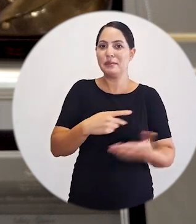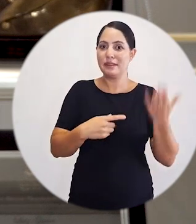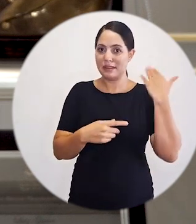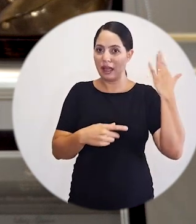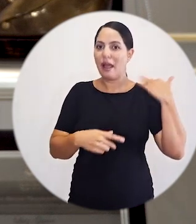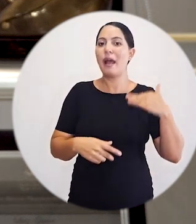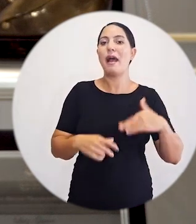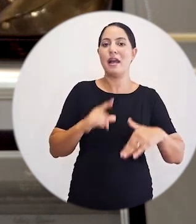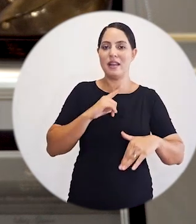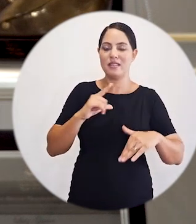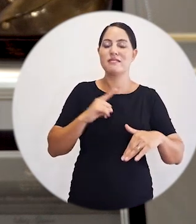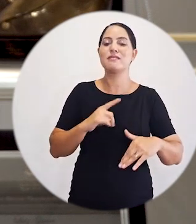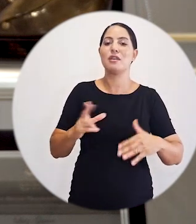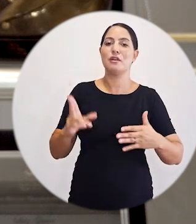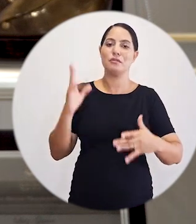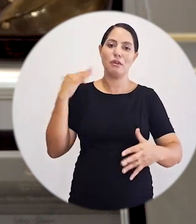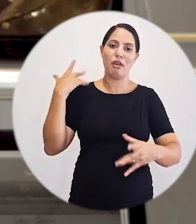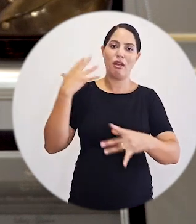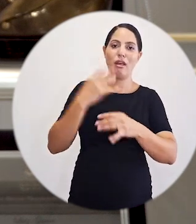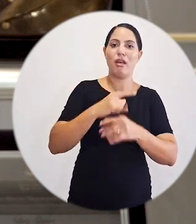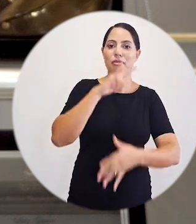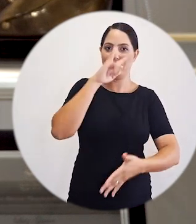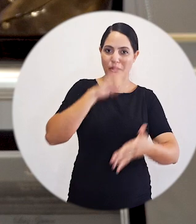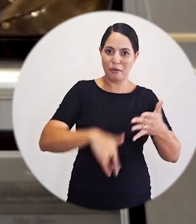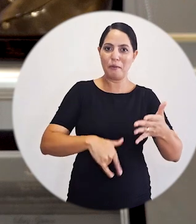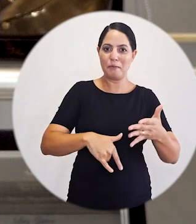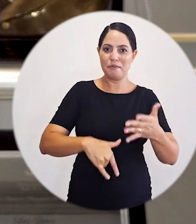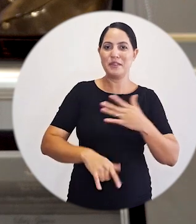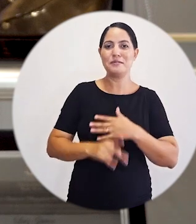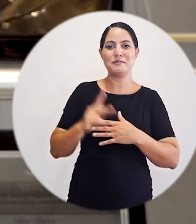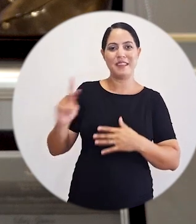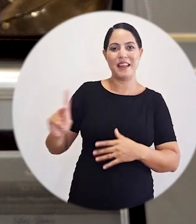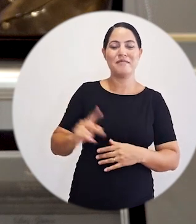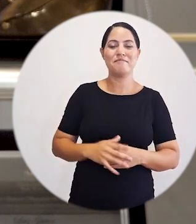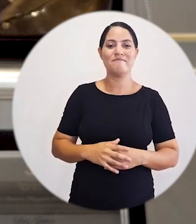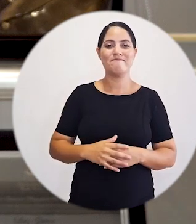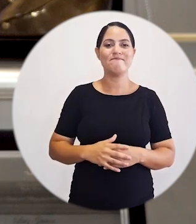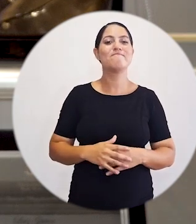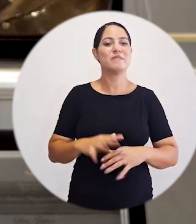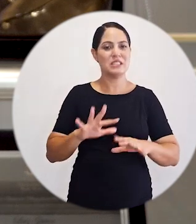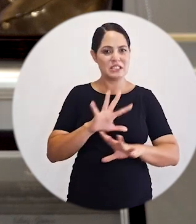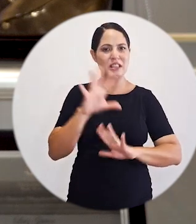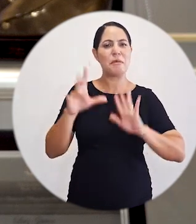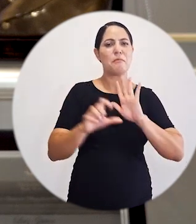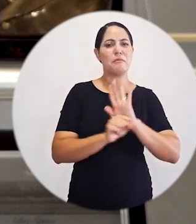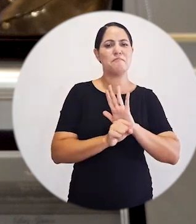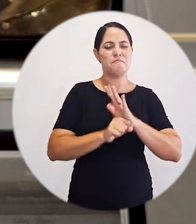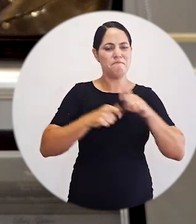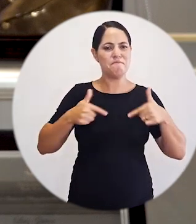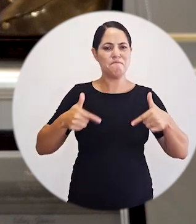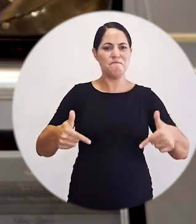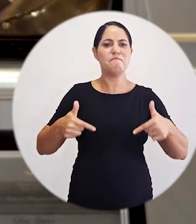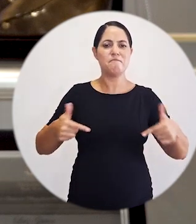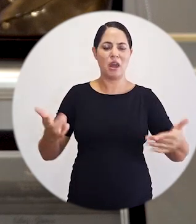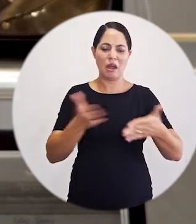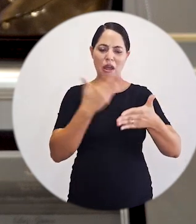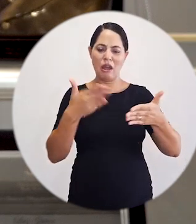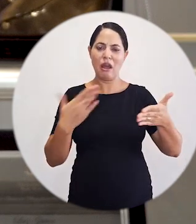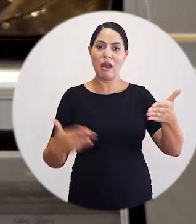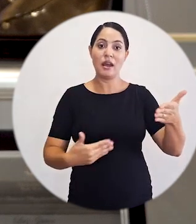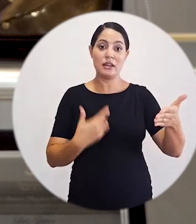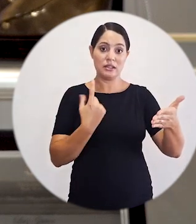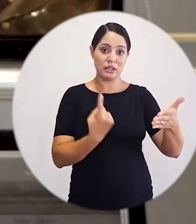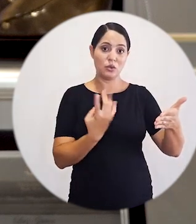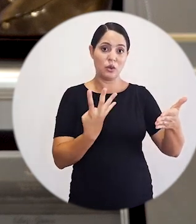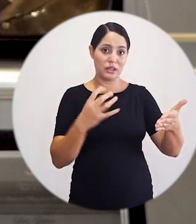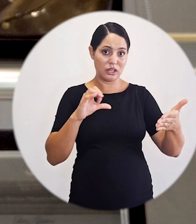2017 como a primeira advogada piauiense. Na ocasião, a seccional produziu o dossiê Esperança Garcia, símbolo de resistência na luta